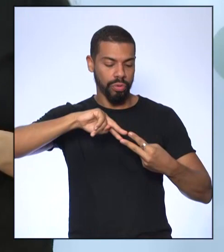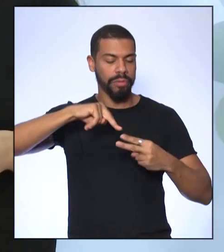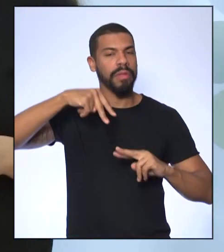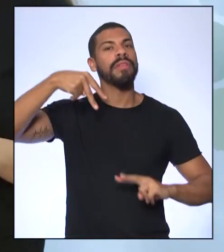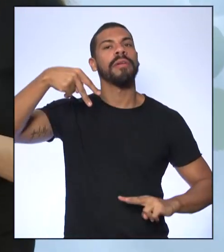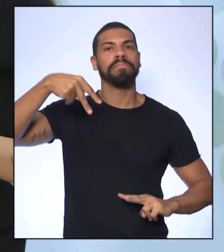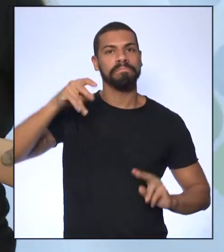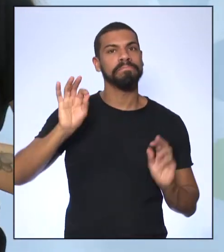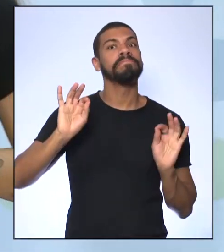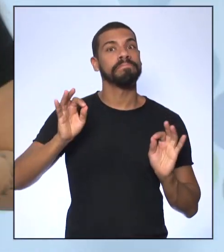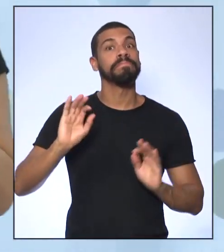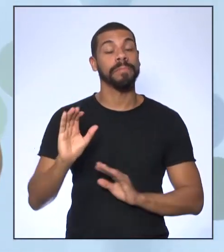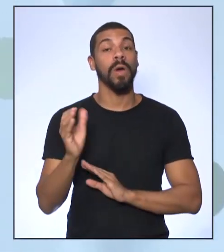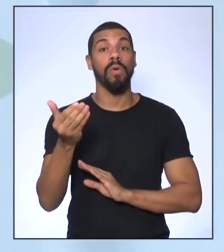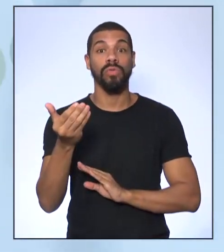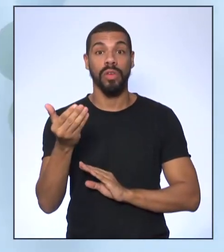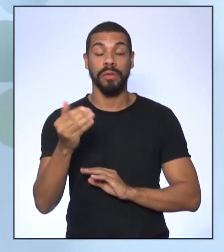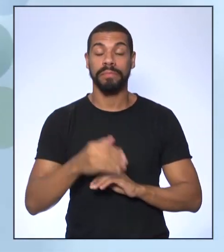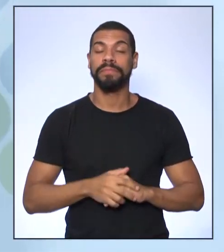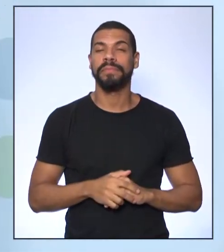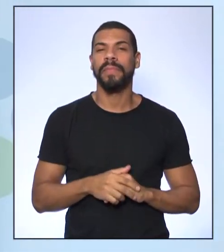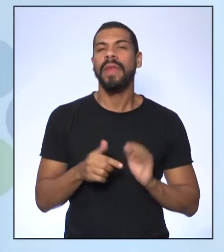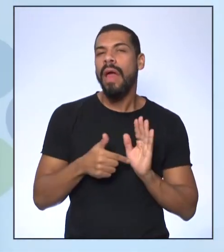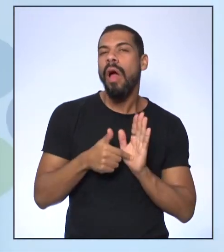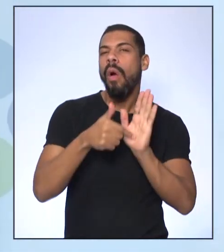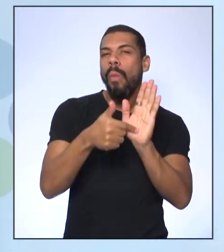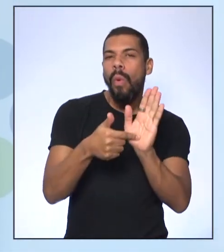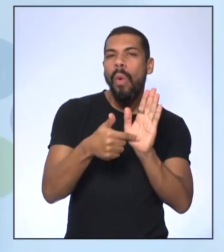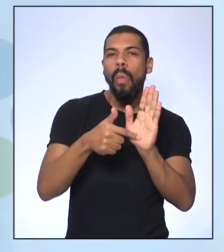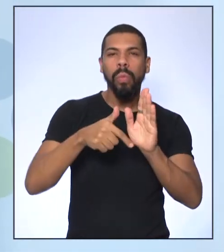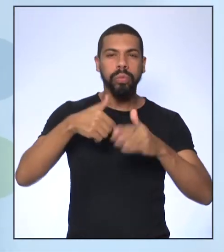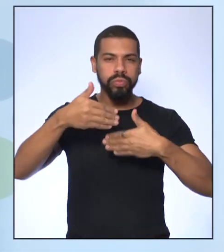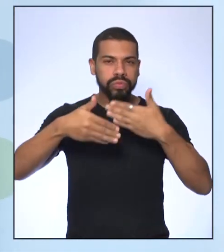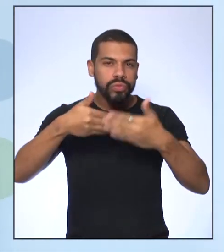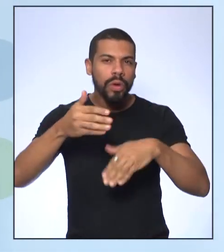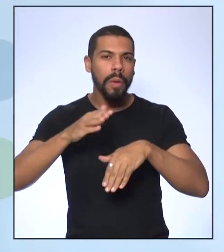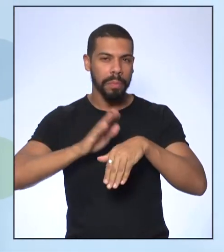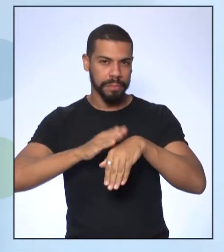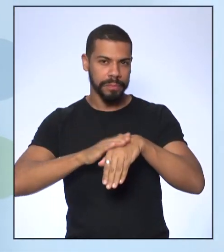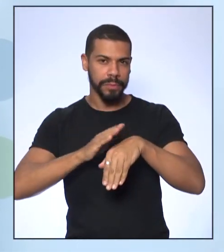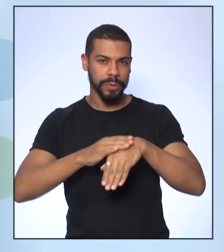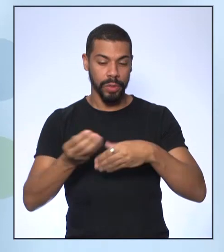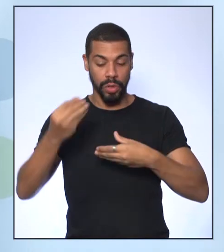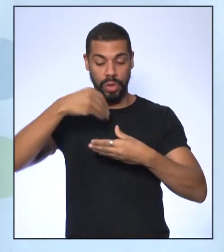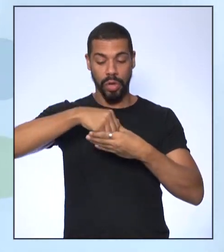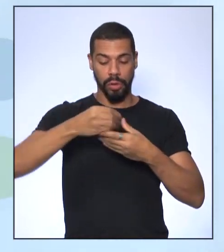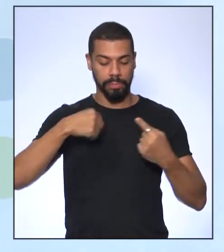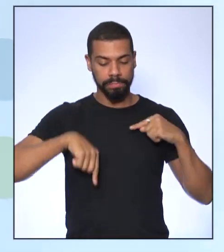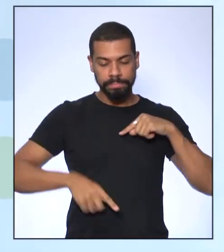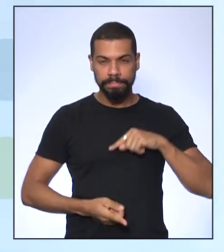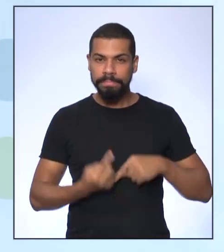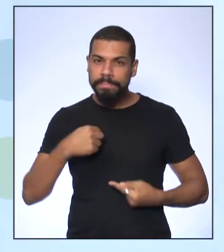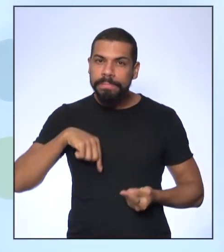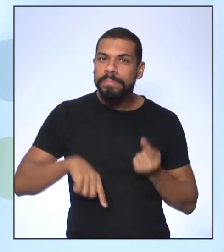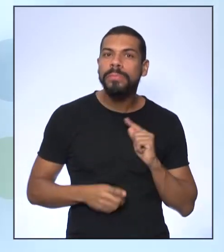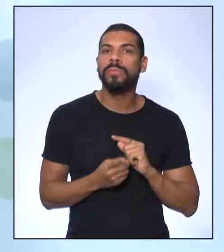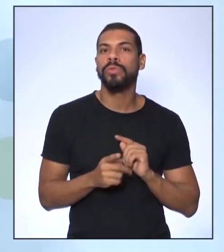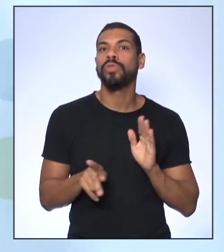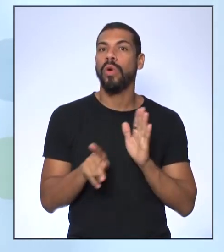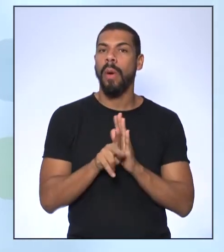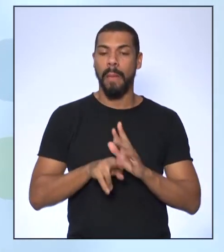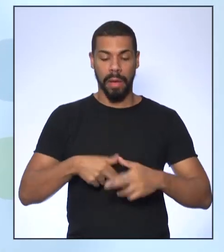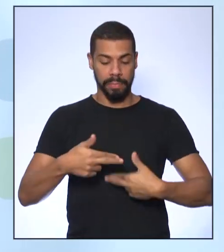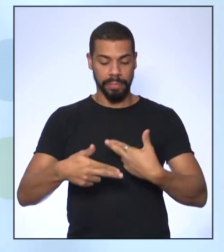começarem a se diferenciar e para ter suas funções específicas naquele organismo. Então, para a reprodução, a gente tem